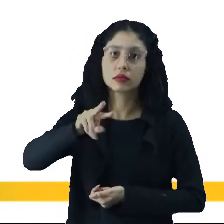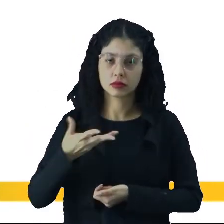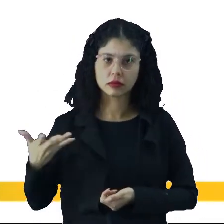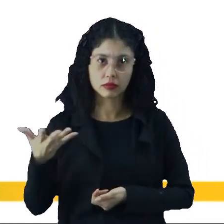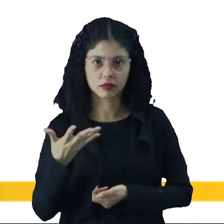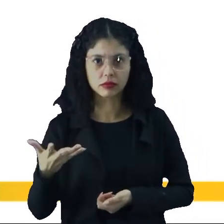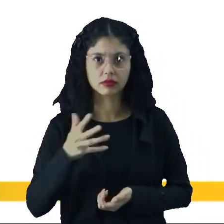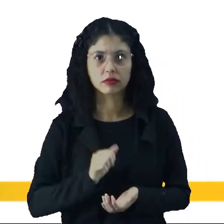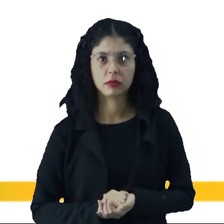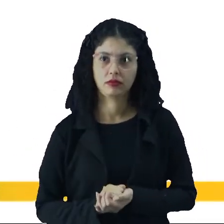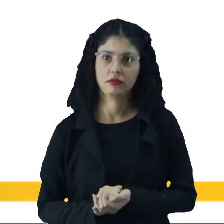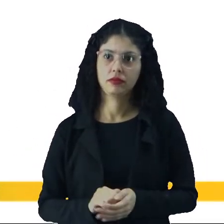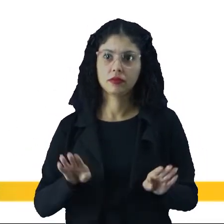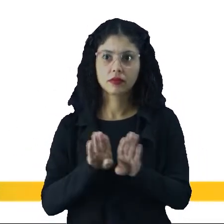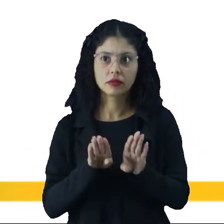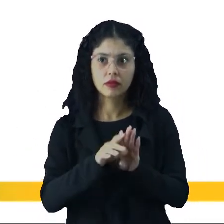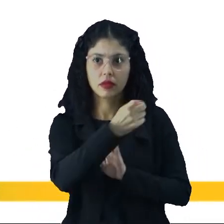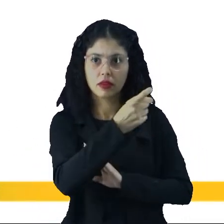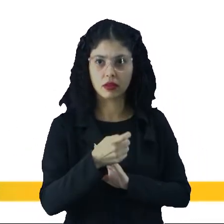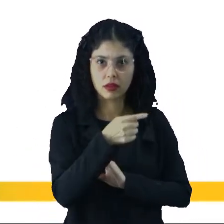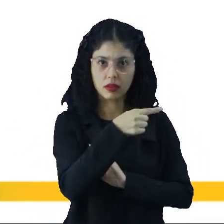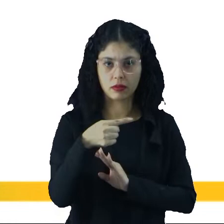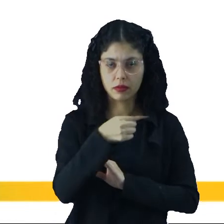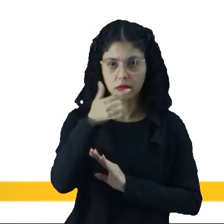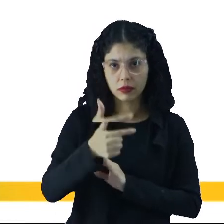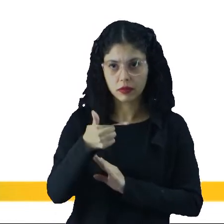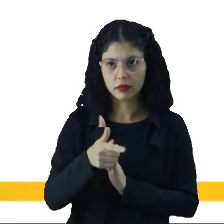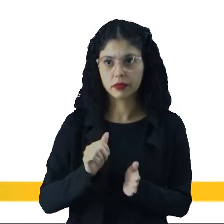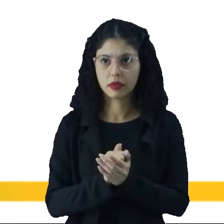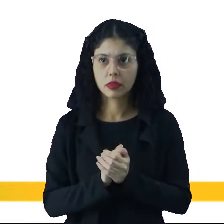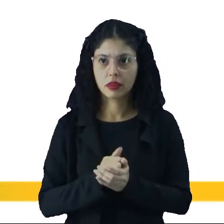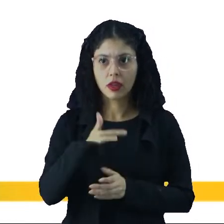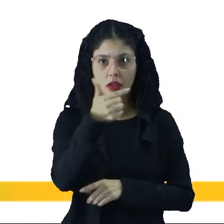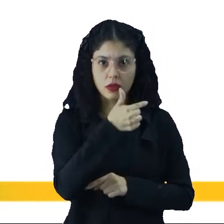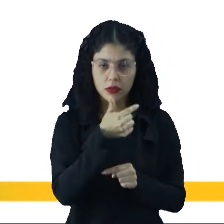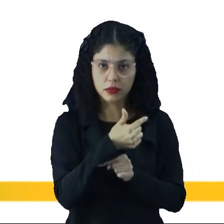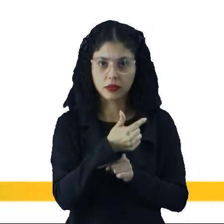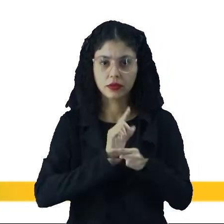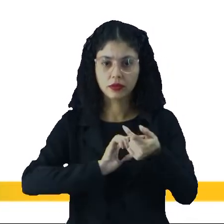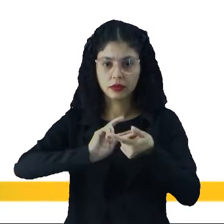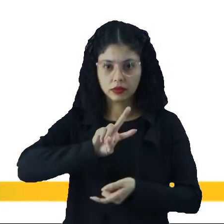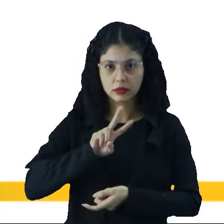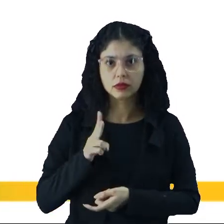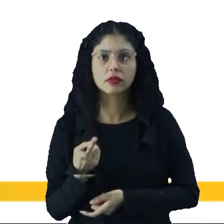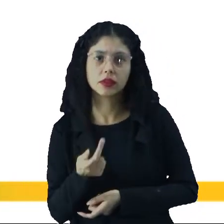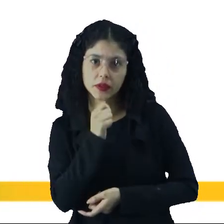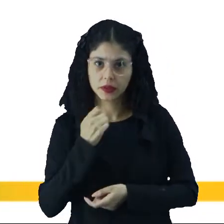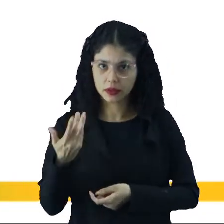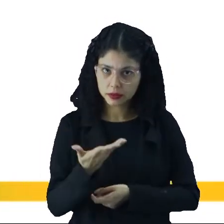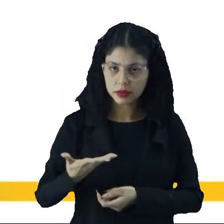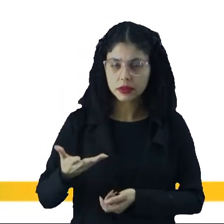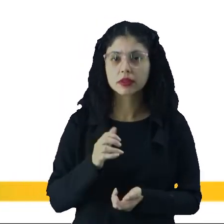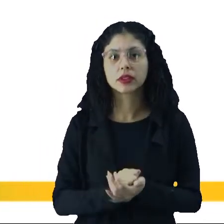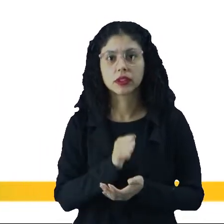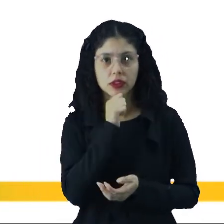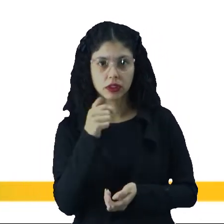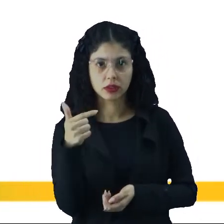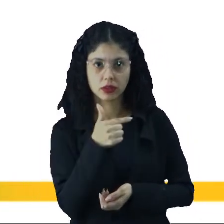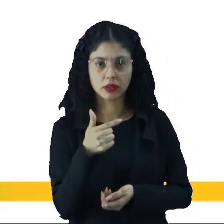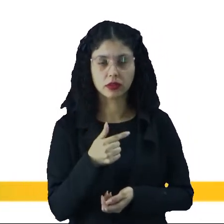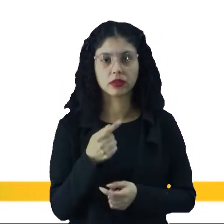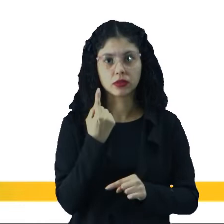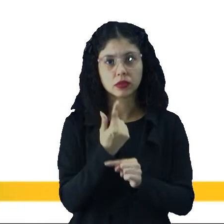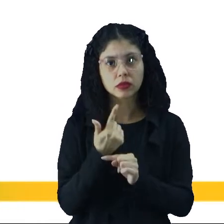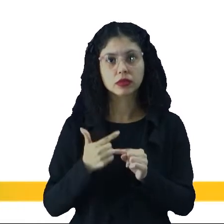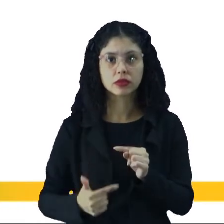dá 1/8. Se o x é menos 2, 2 elevado a menos 2 inverte a base, vai ficar 1 sobre 2 ao quadrado, que